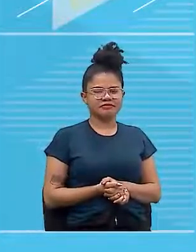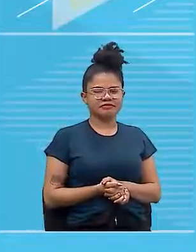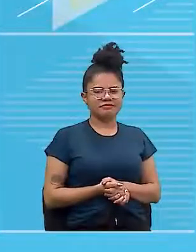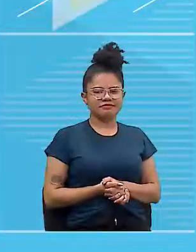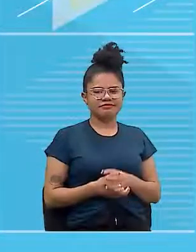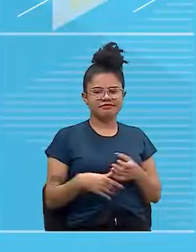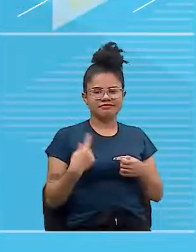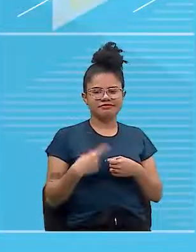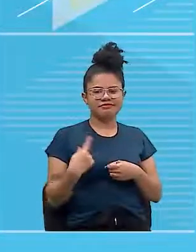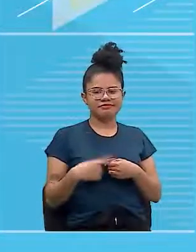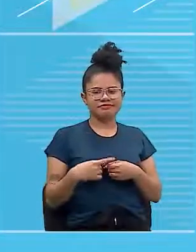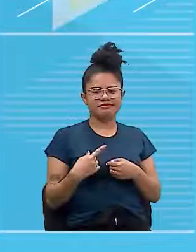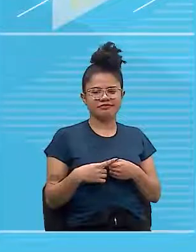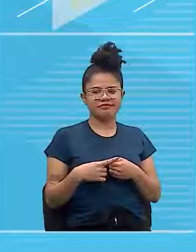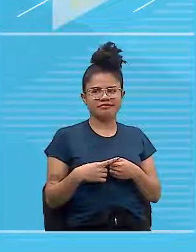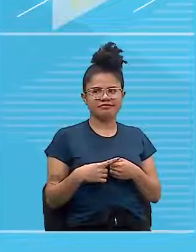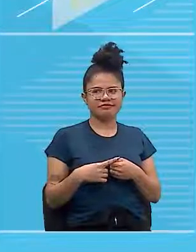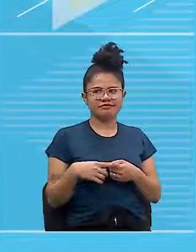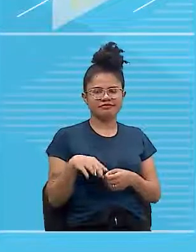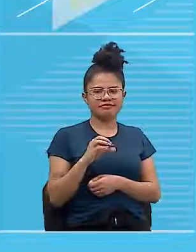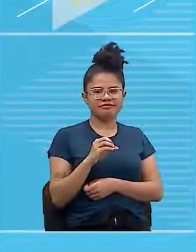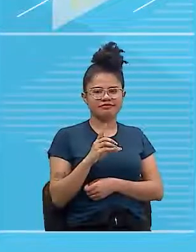Canavieira colônia